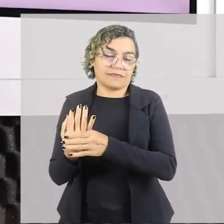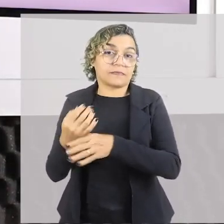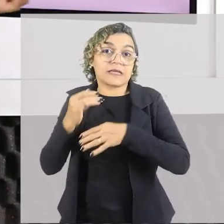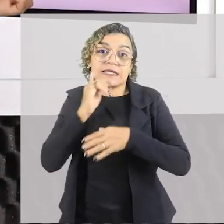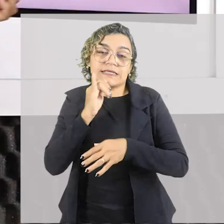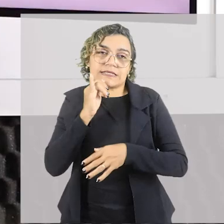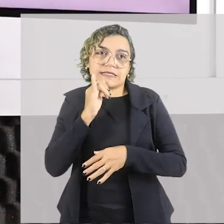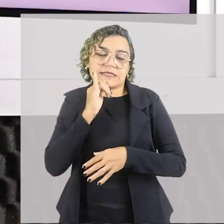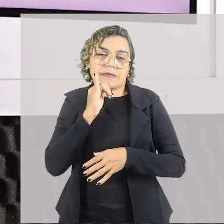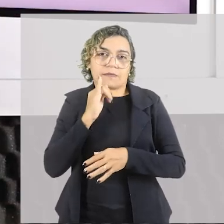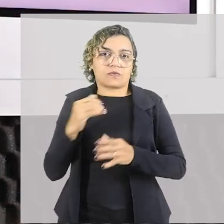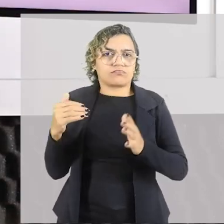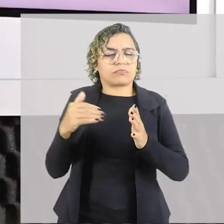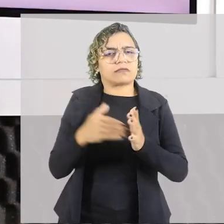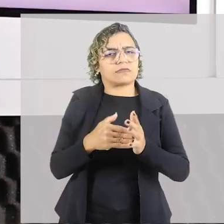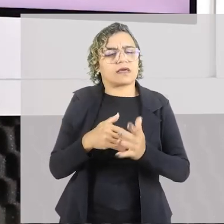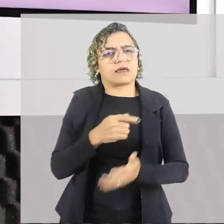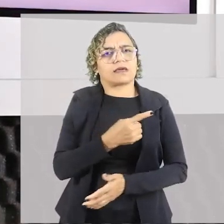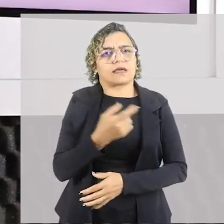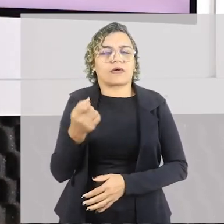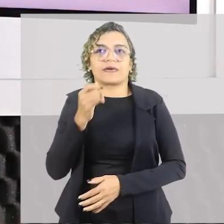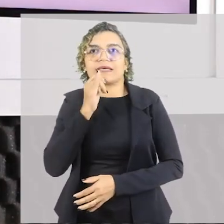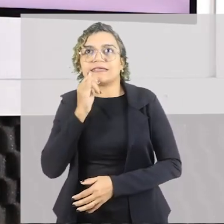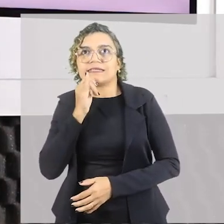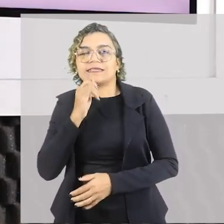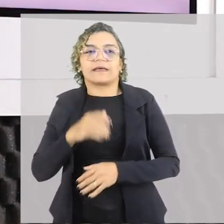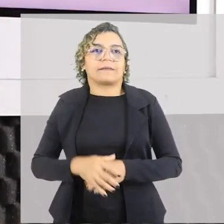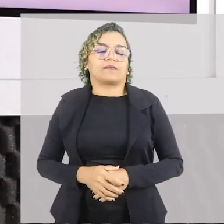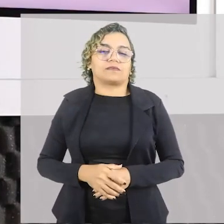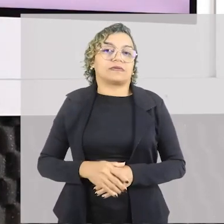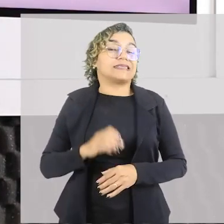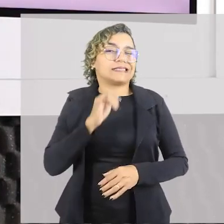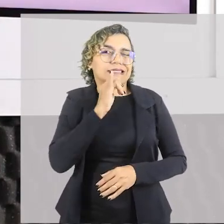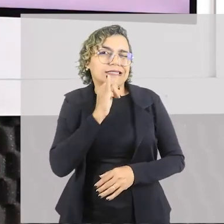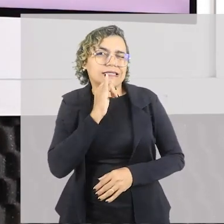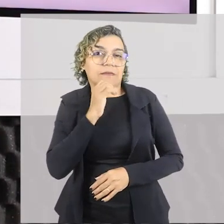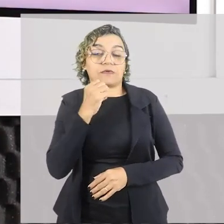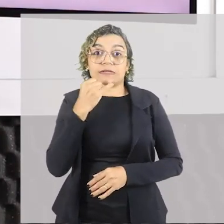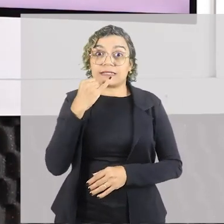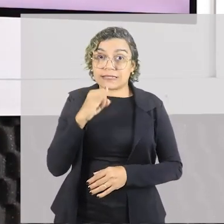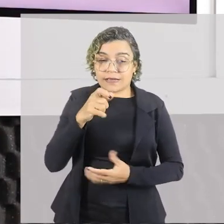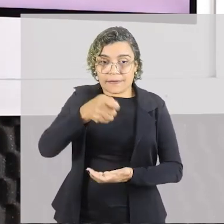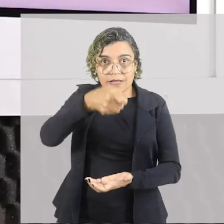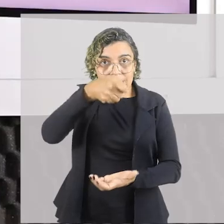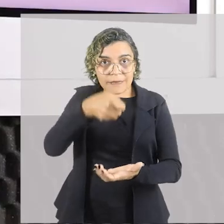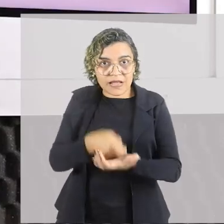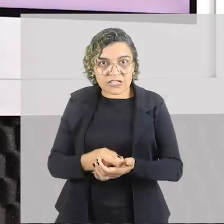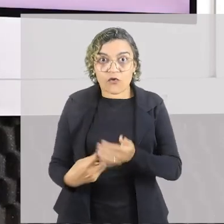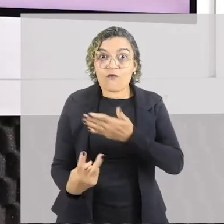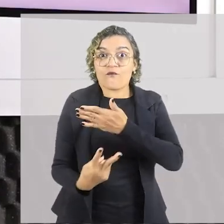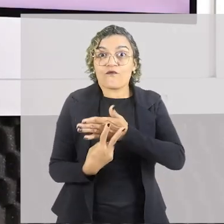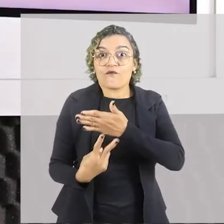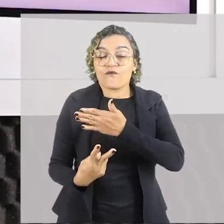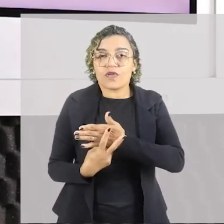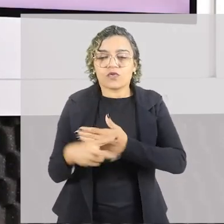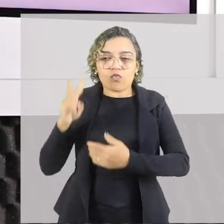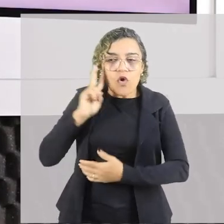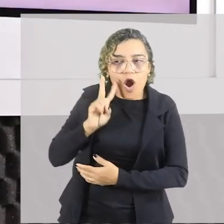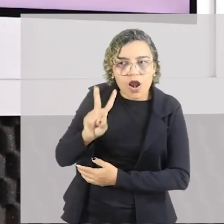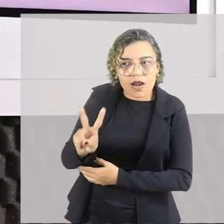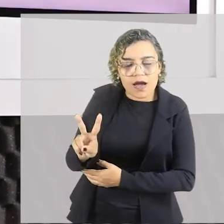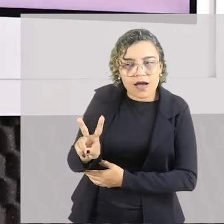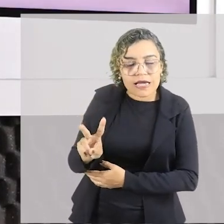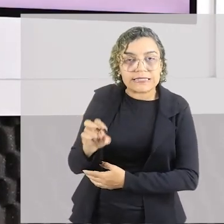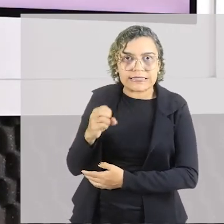quando chega a 100 graus Celsius, imagina que tu tivesse uma panela de pressão de vidro na tua casa, que tu conseguisse olhar lá para dentro daquele líquido.